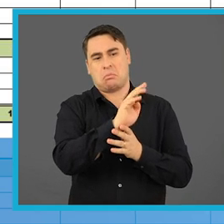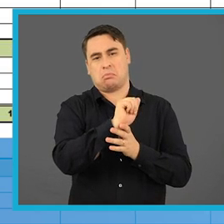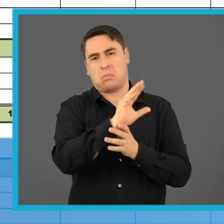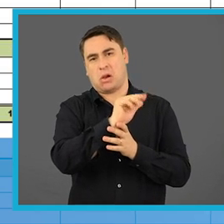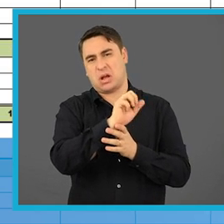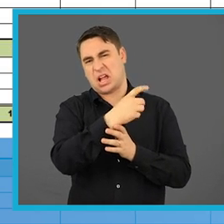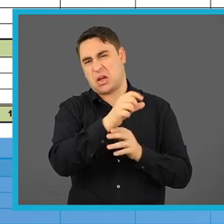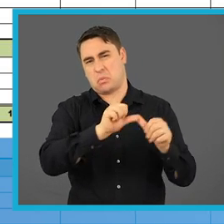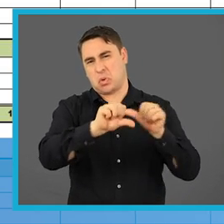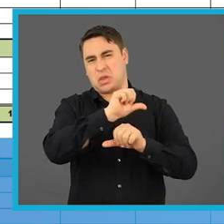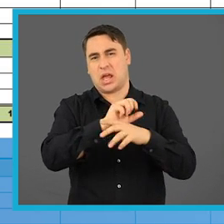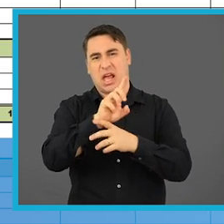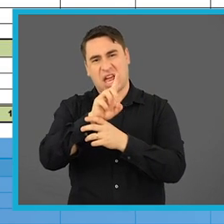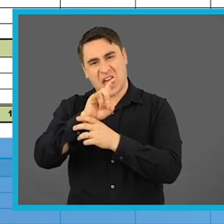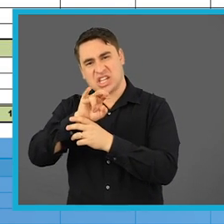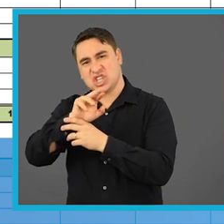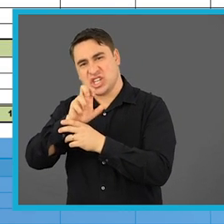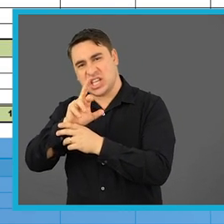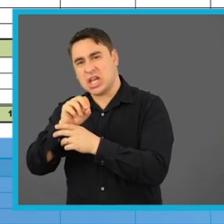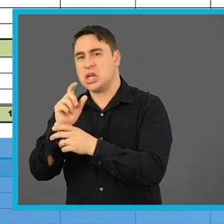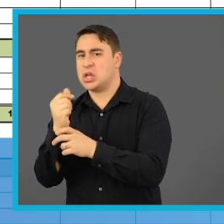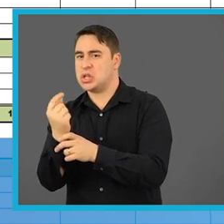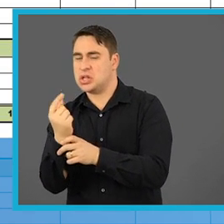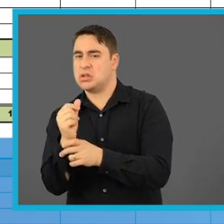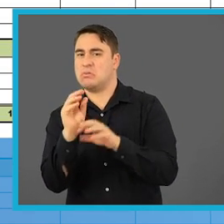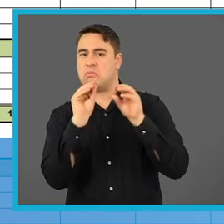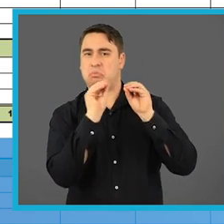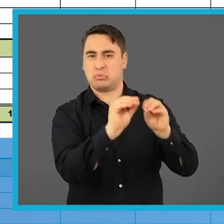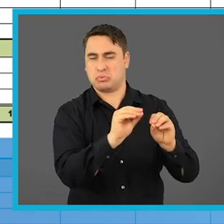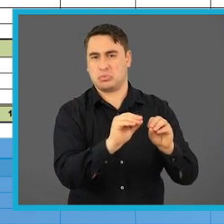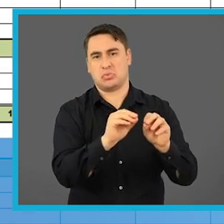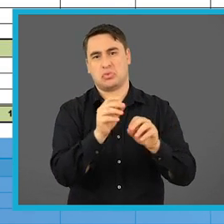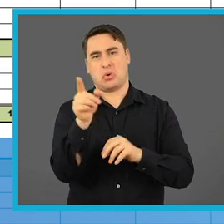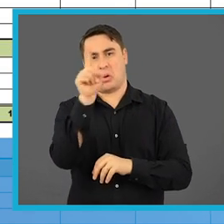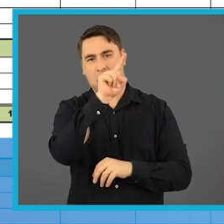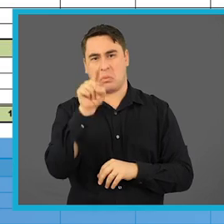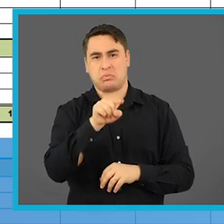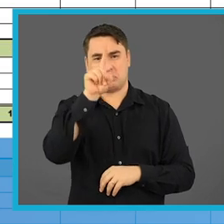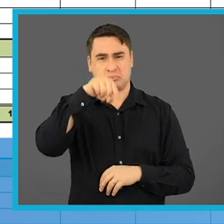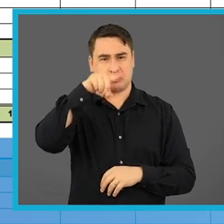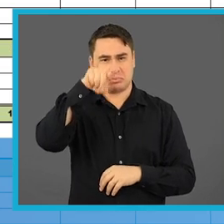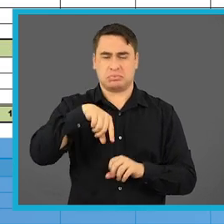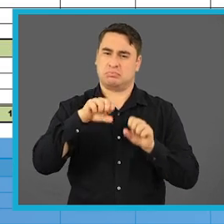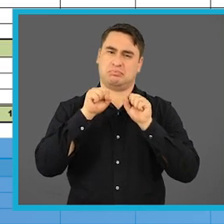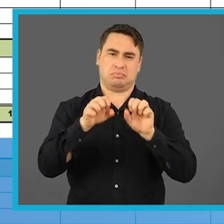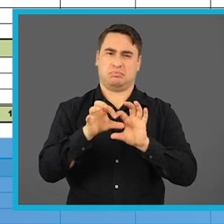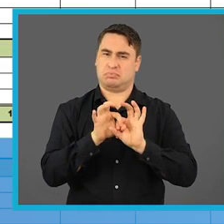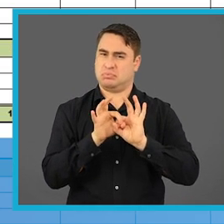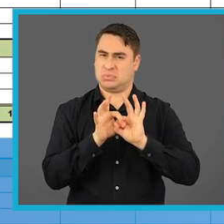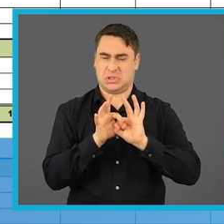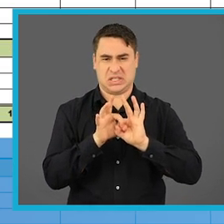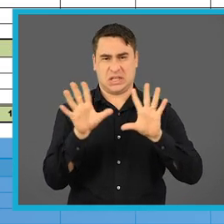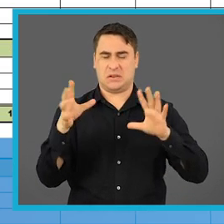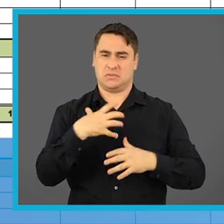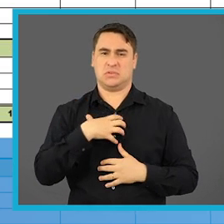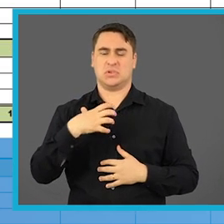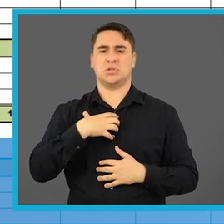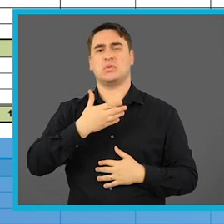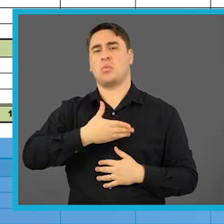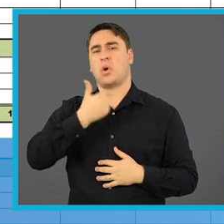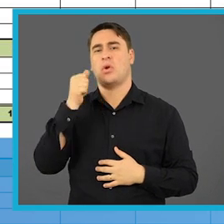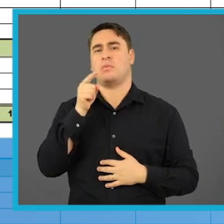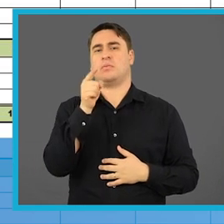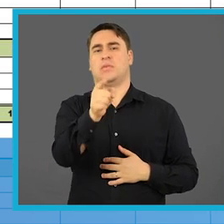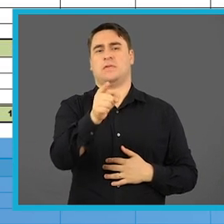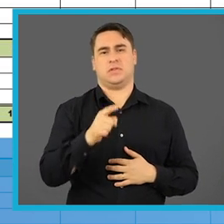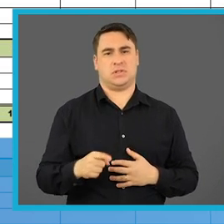de balcão dinheiro, escrever dinheiro e colocar os cifrões, coisas assim, você pode fazer da maneira que